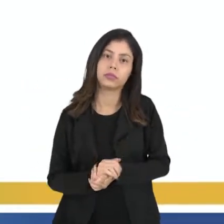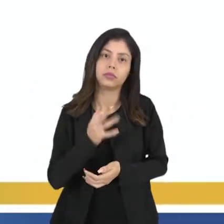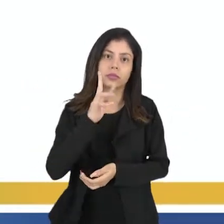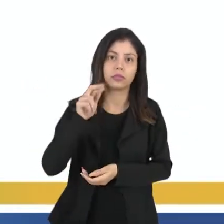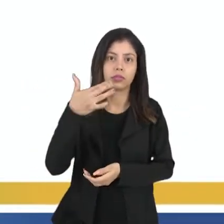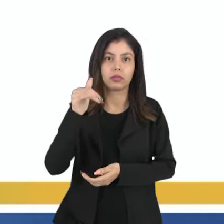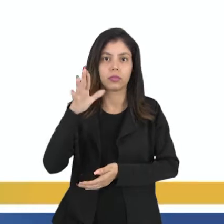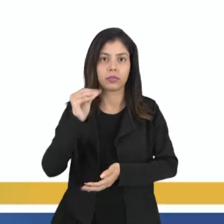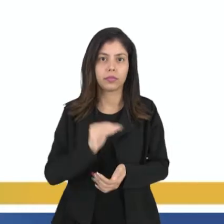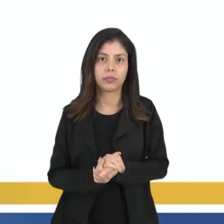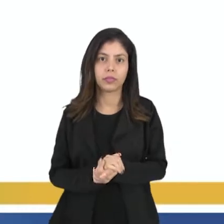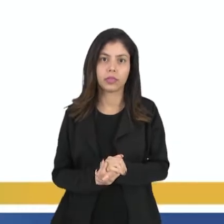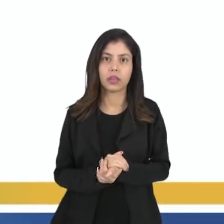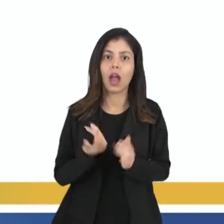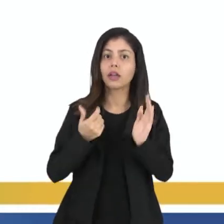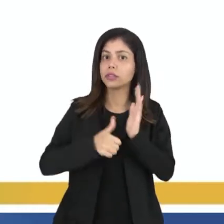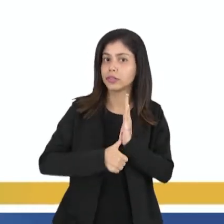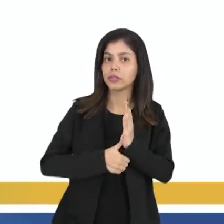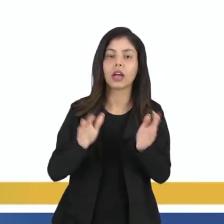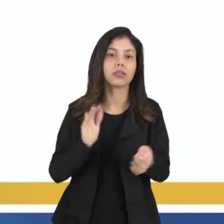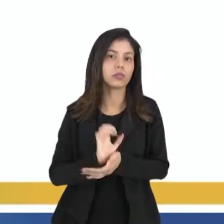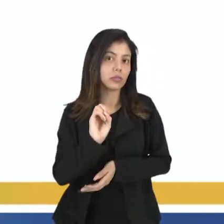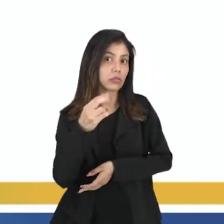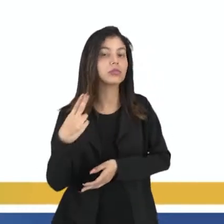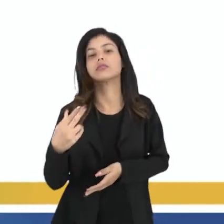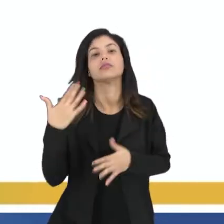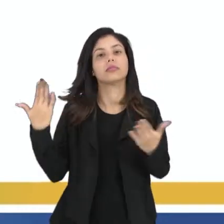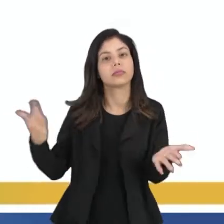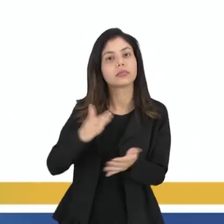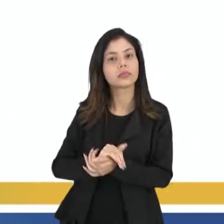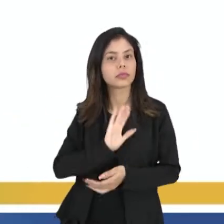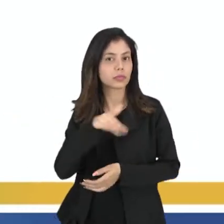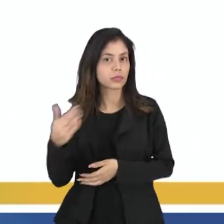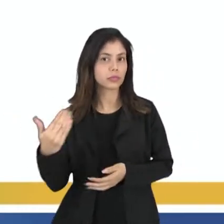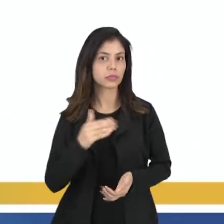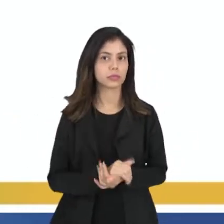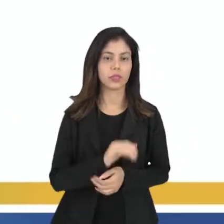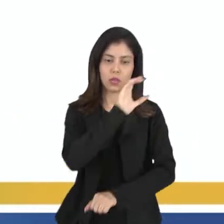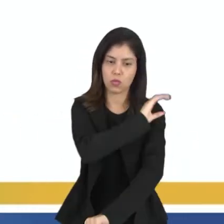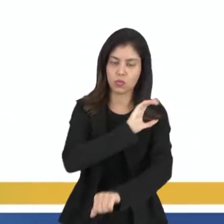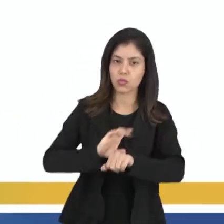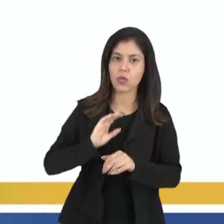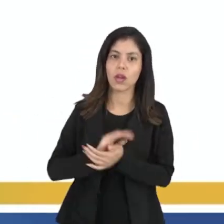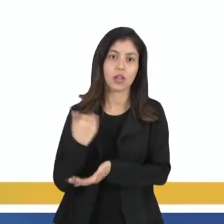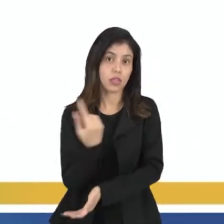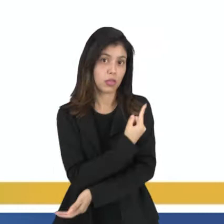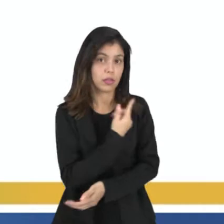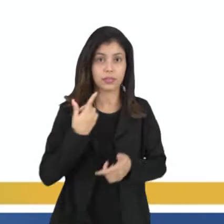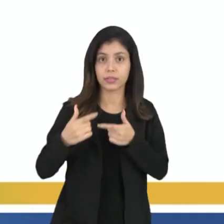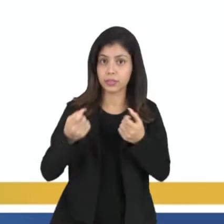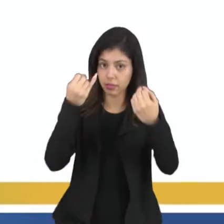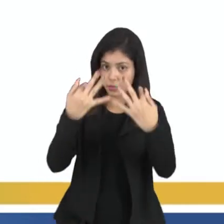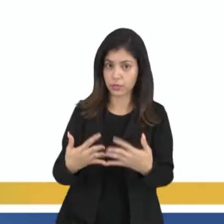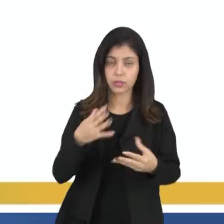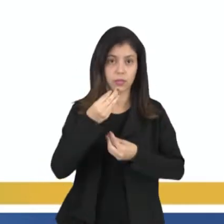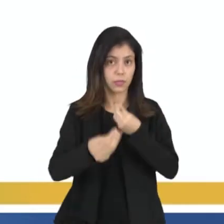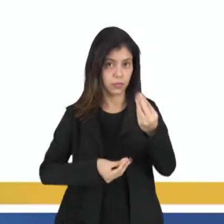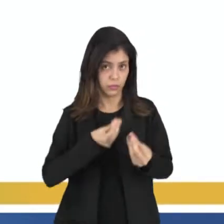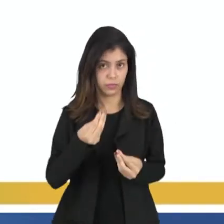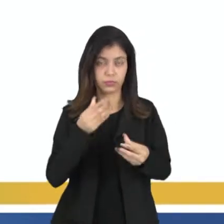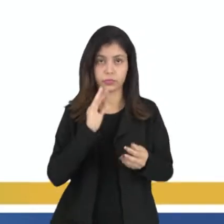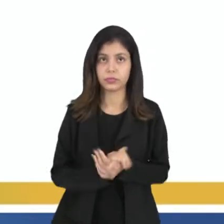de uma identidade. Ou seja, quando tratamos de uma cultura, nós estamos tratando de